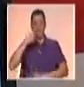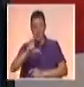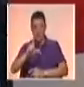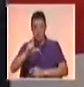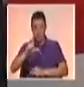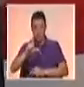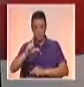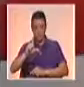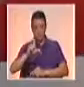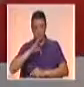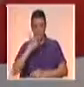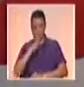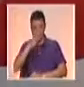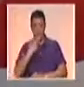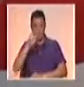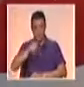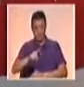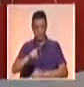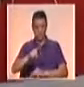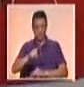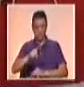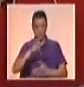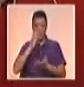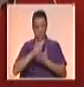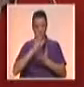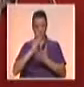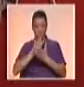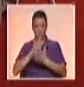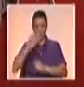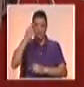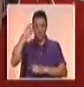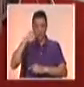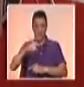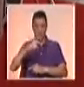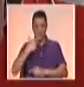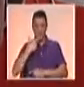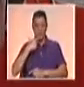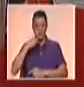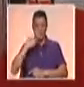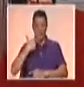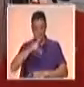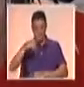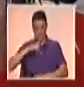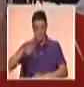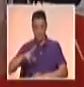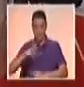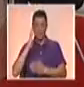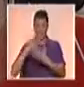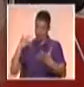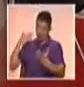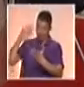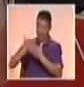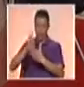eu disse e repito, só que o que se passa é que, enquanto que a língua portuguesa já está sistematizada há séculos, nós